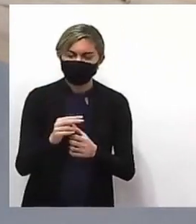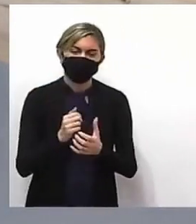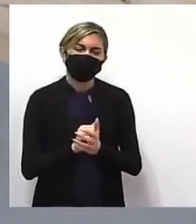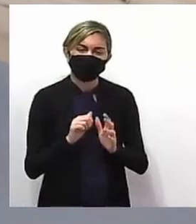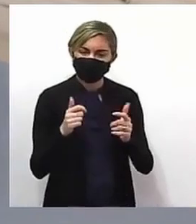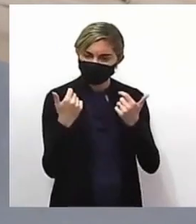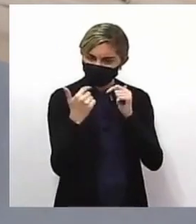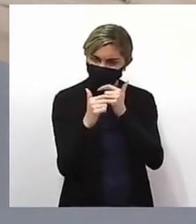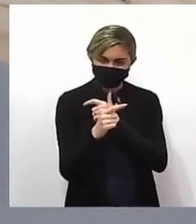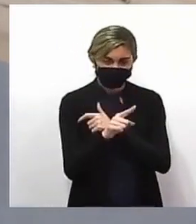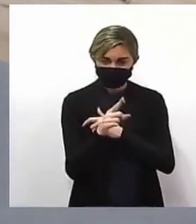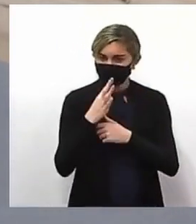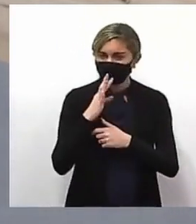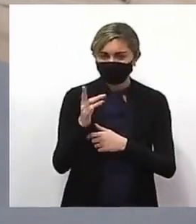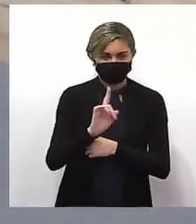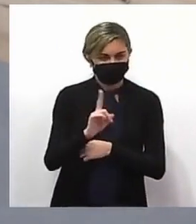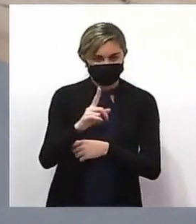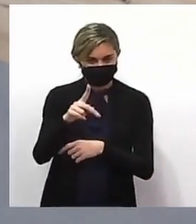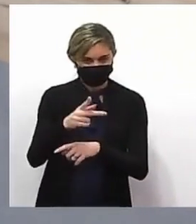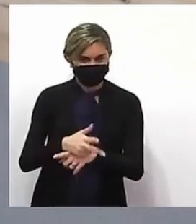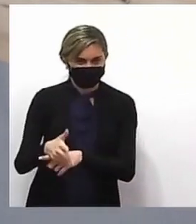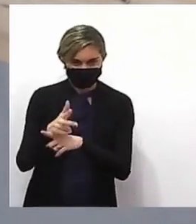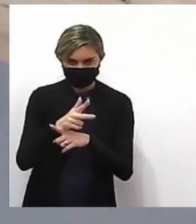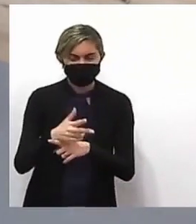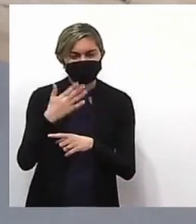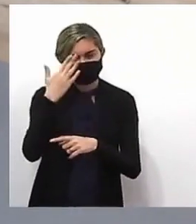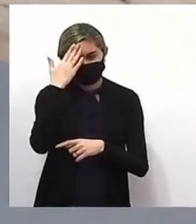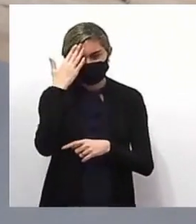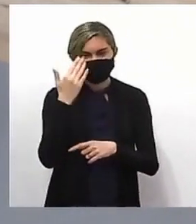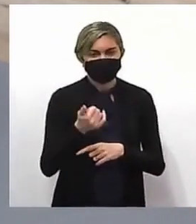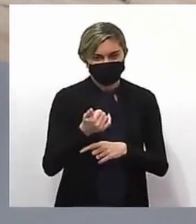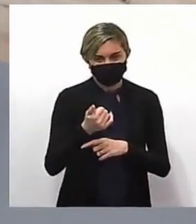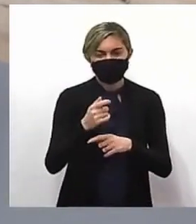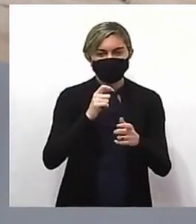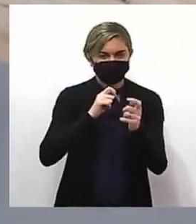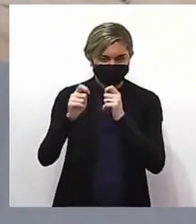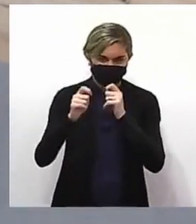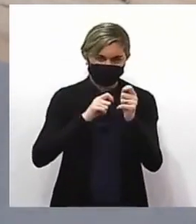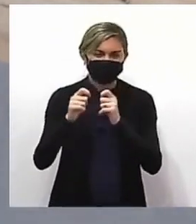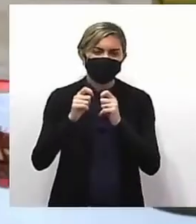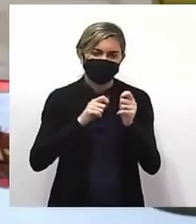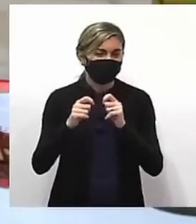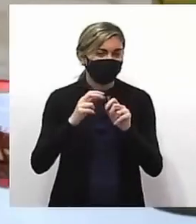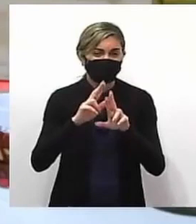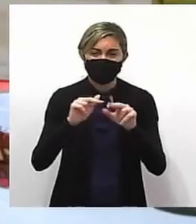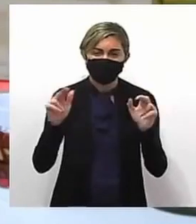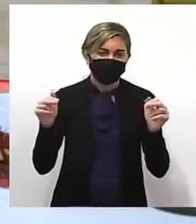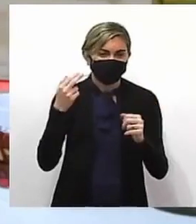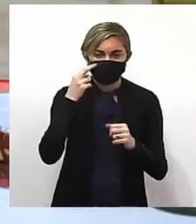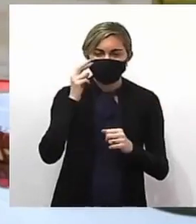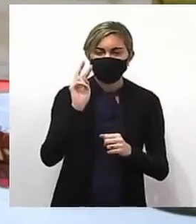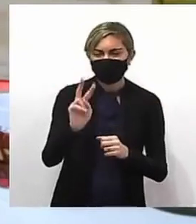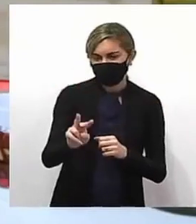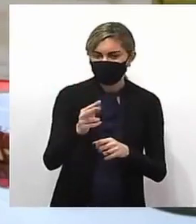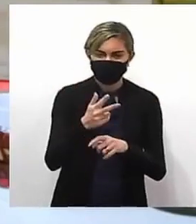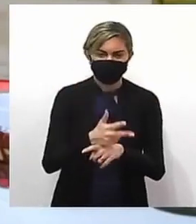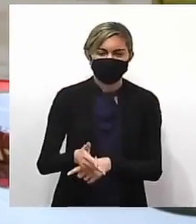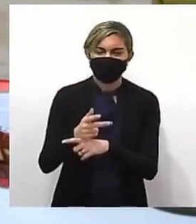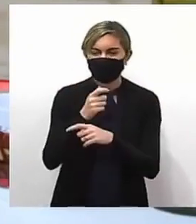E engraçado que você não conhecia esse vídeo, né? Eu sabia da entrevista, da matéria, mas não tinha visto o vídeo